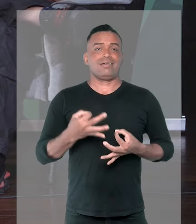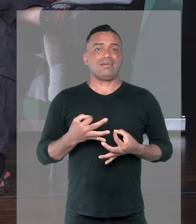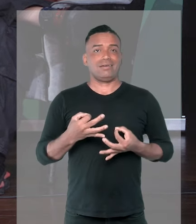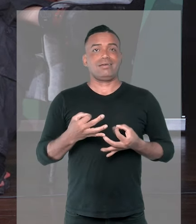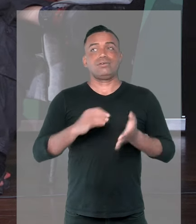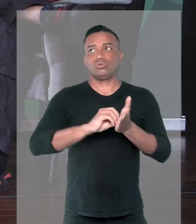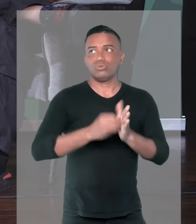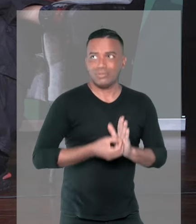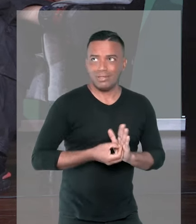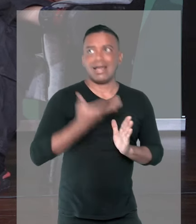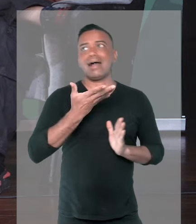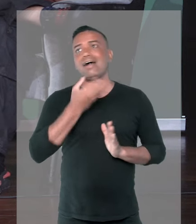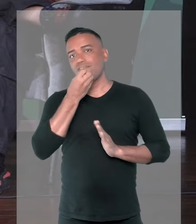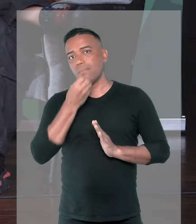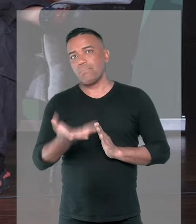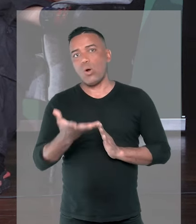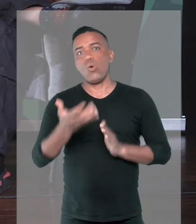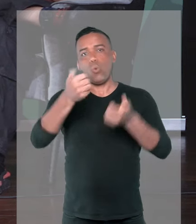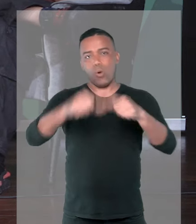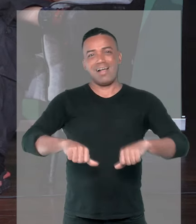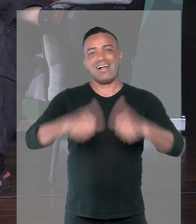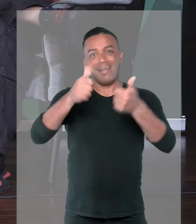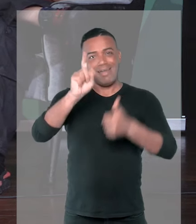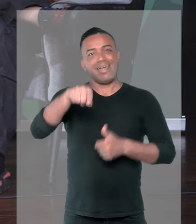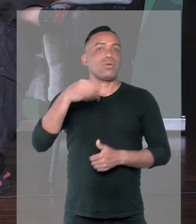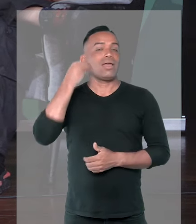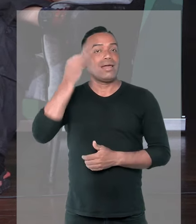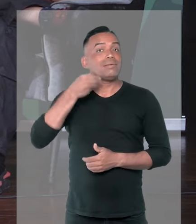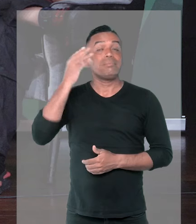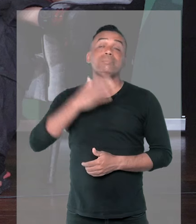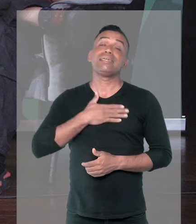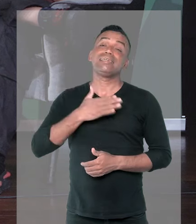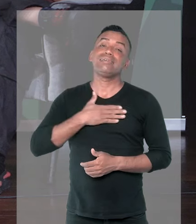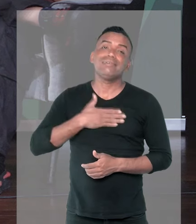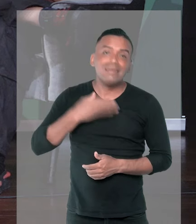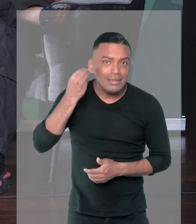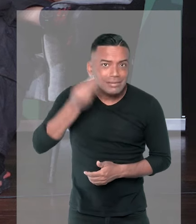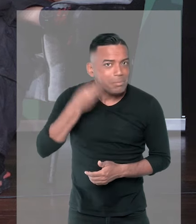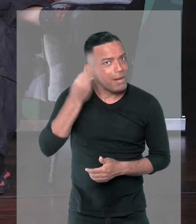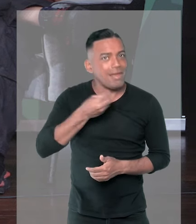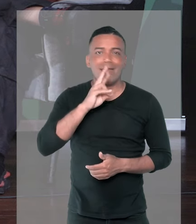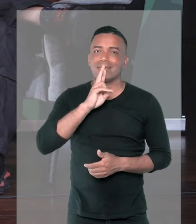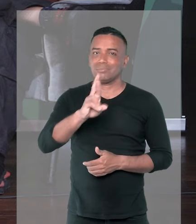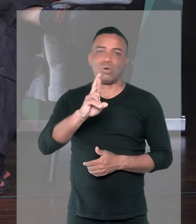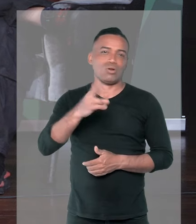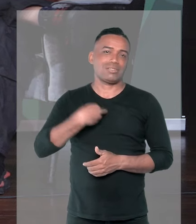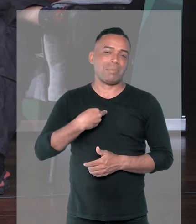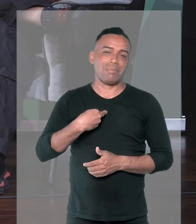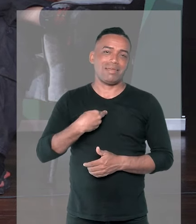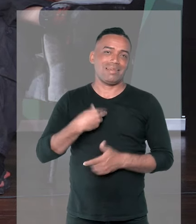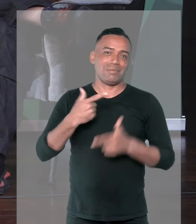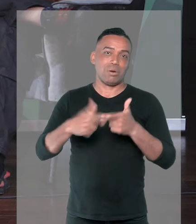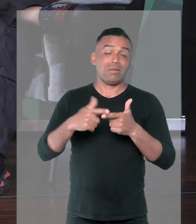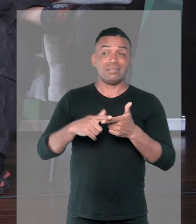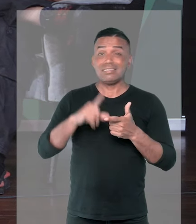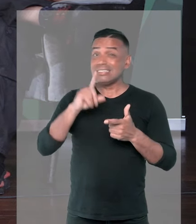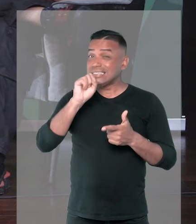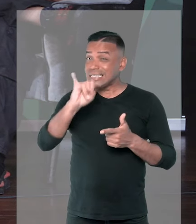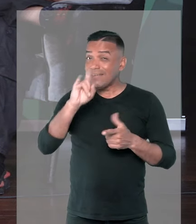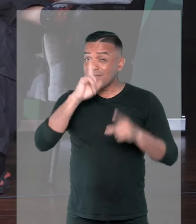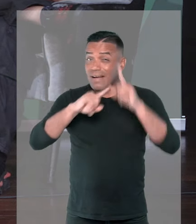sustentável tão boa e a gente chama isso de o que me interessa é a experiência de solução do meu problema se ela falha logo quando eu